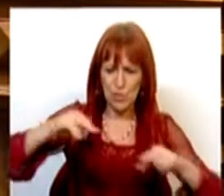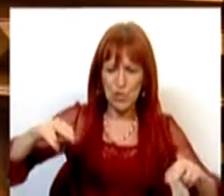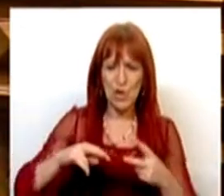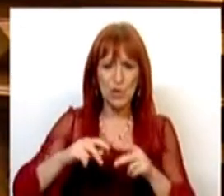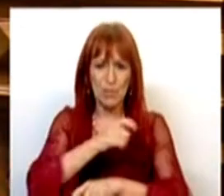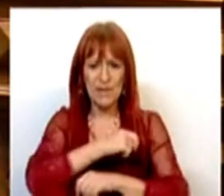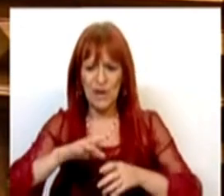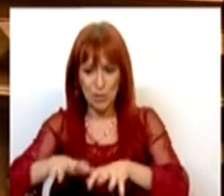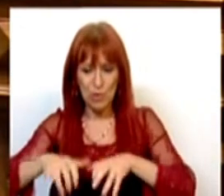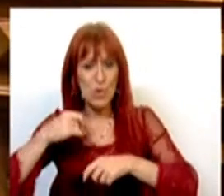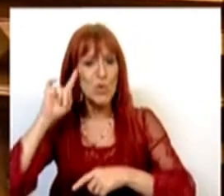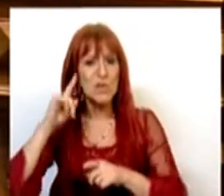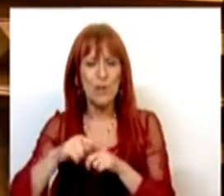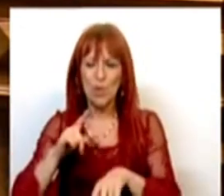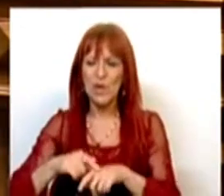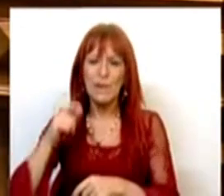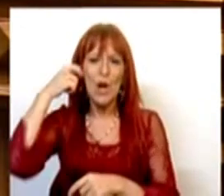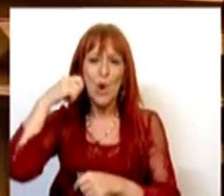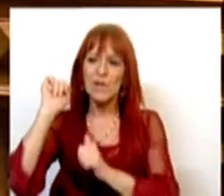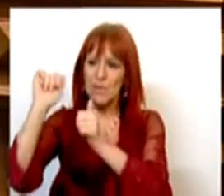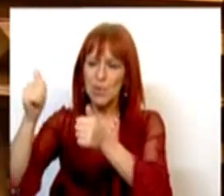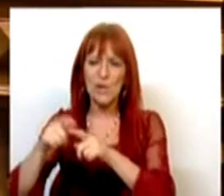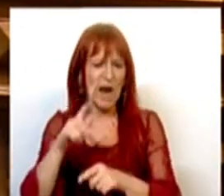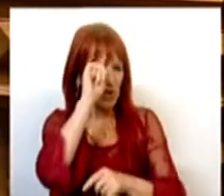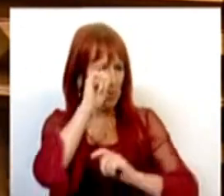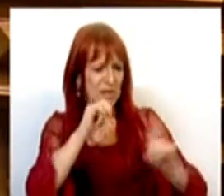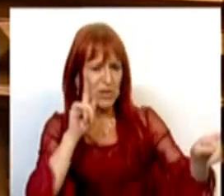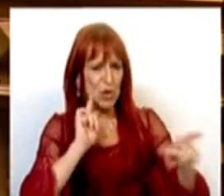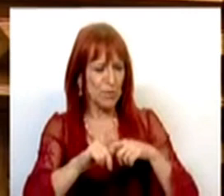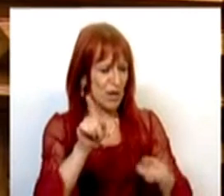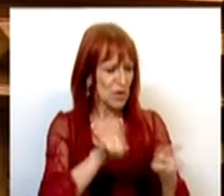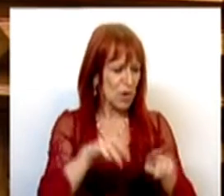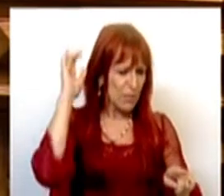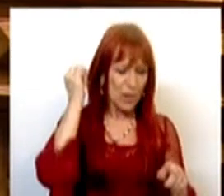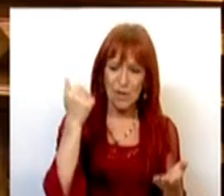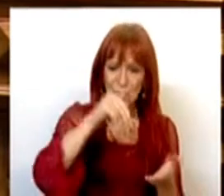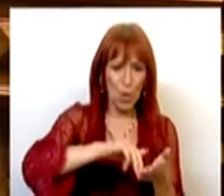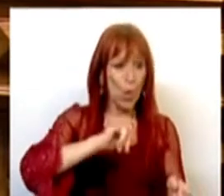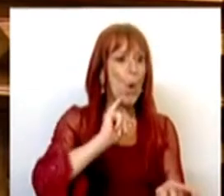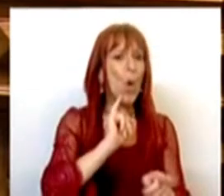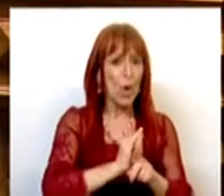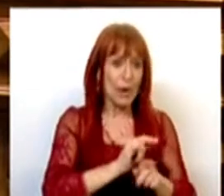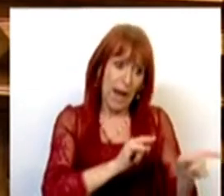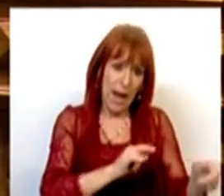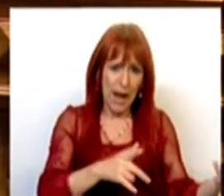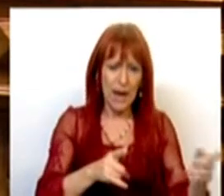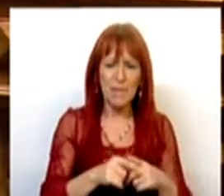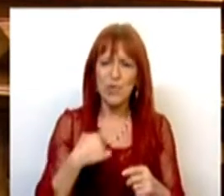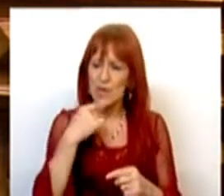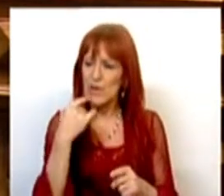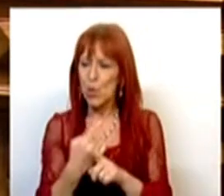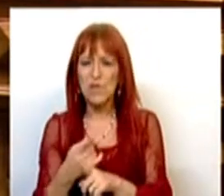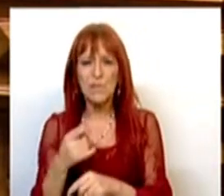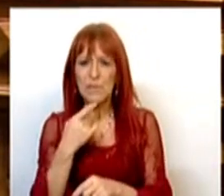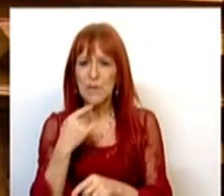mandatos parlamentares. Eu sei que passa muito tempo em Loures, ainda bem. Tenho respeito pela deputada Joana Mortágua, que não está aqui noutra condição que não nessa. Mas quero lhe dizer uma